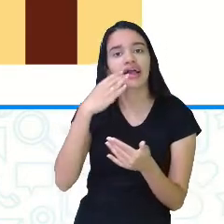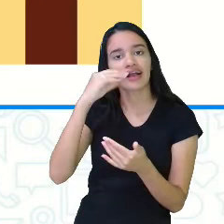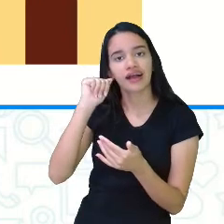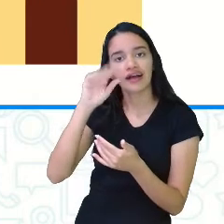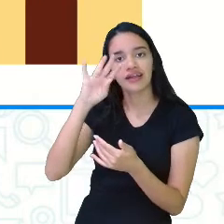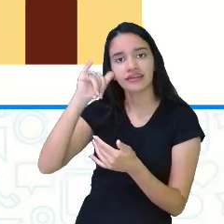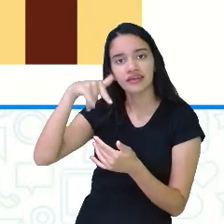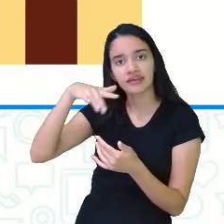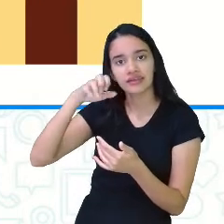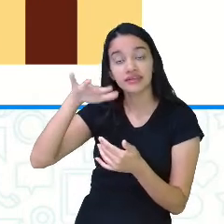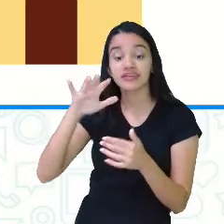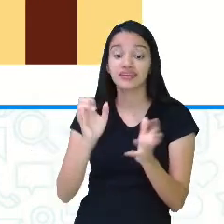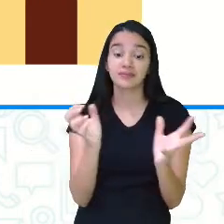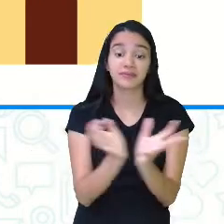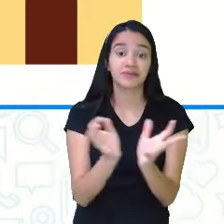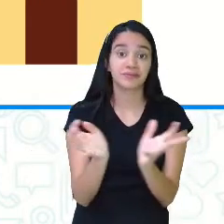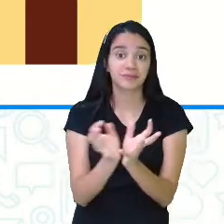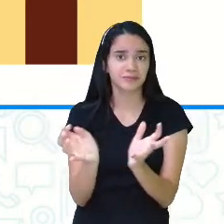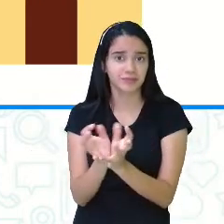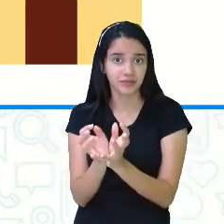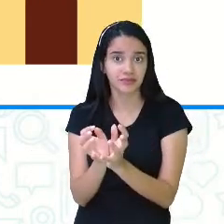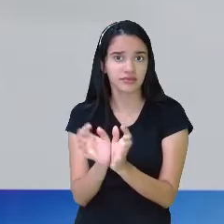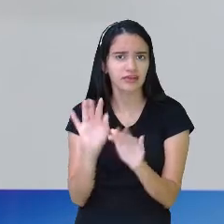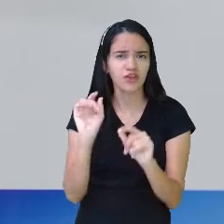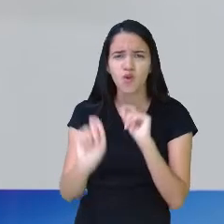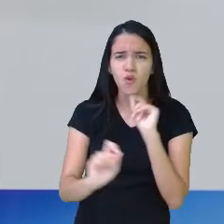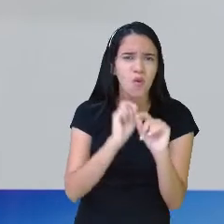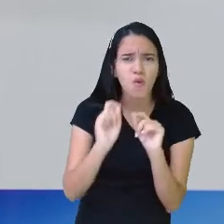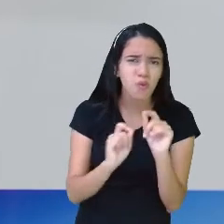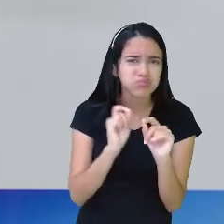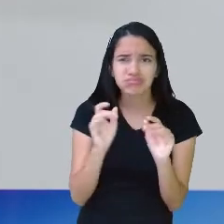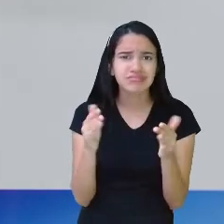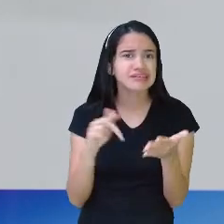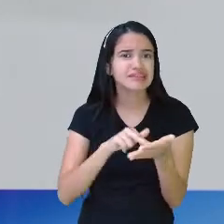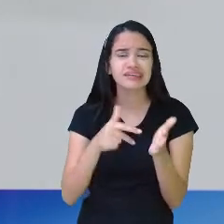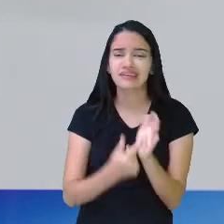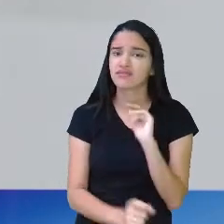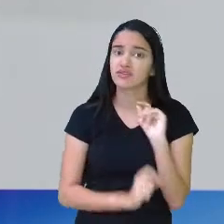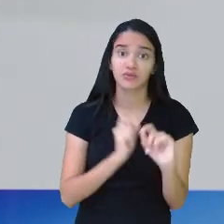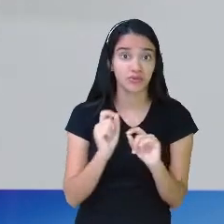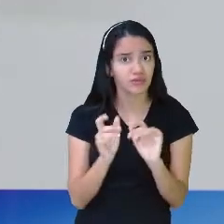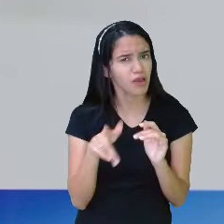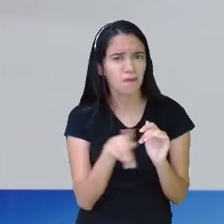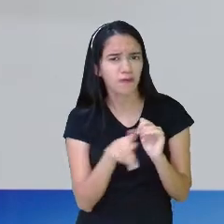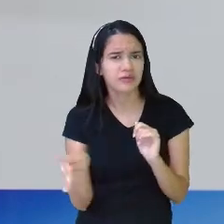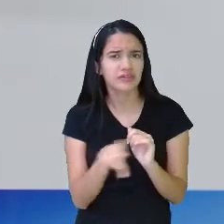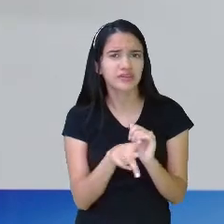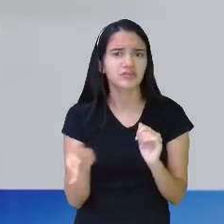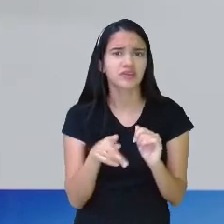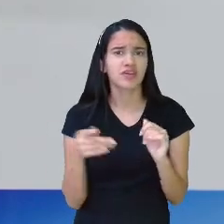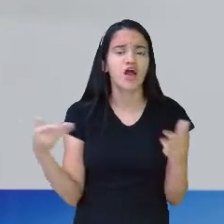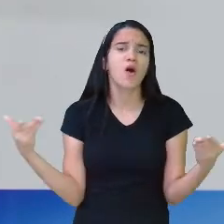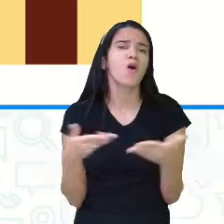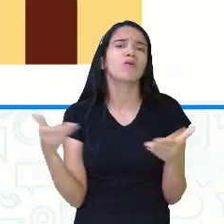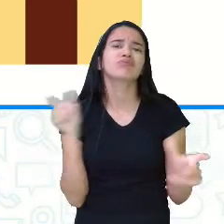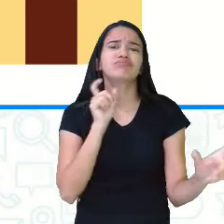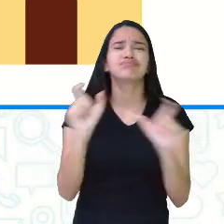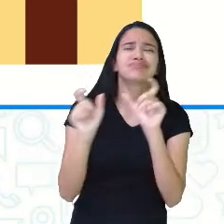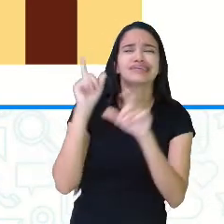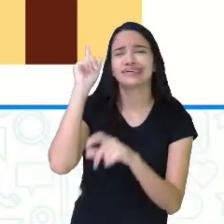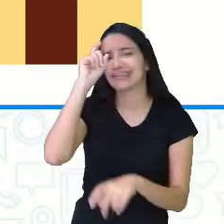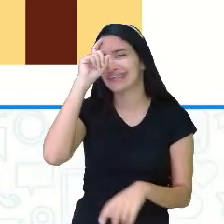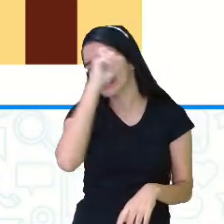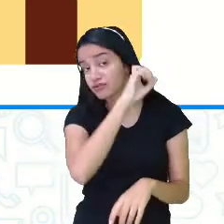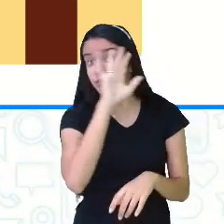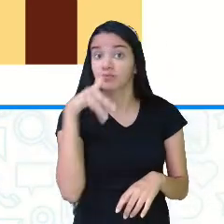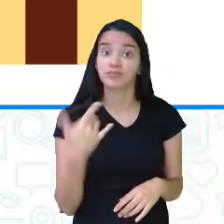e civilizacionista. E o que danado isso significa, professora Sinara? Hoje a senhora está falando de termos bem